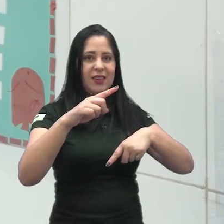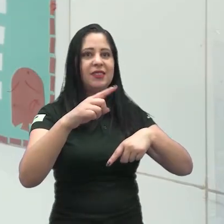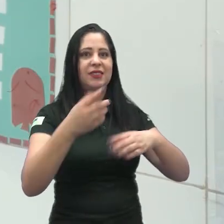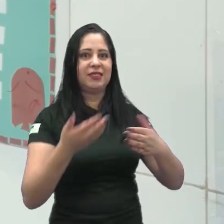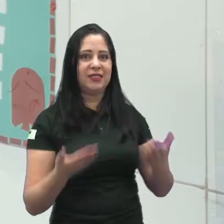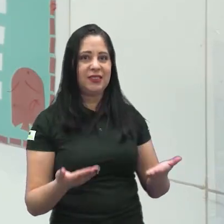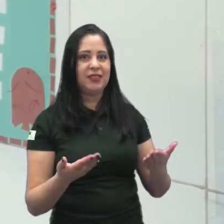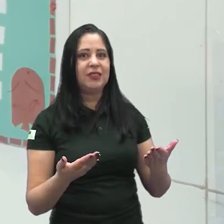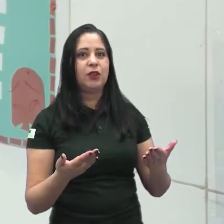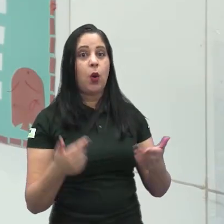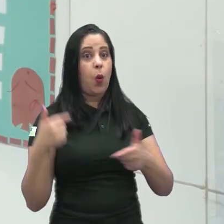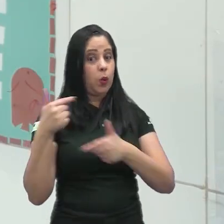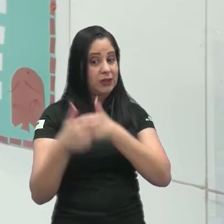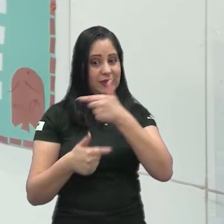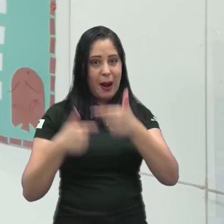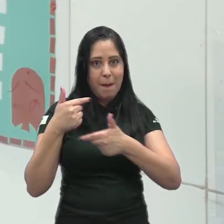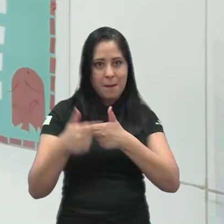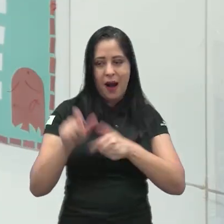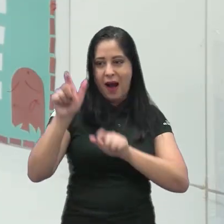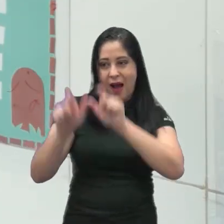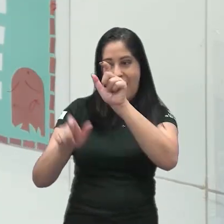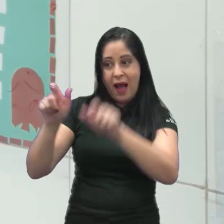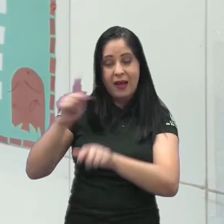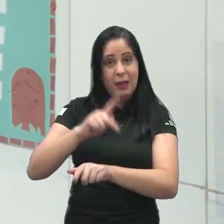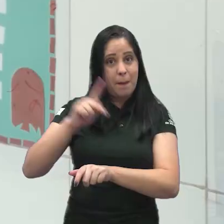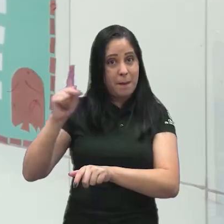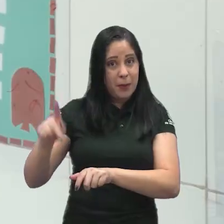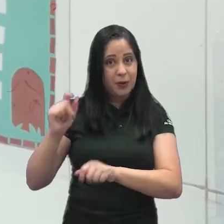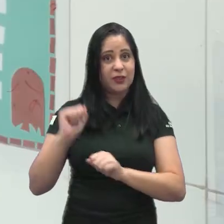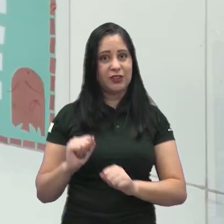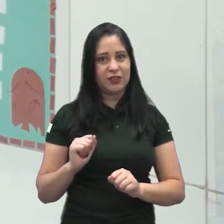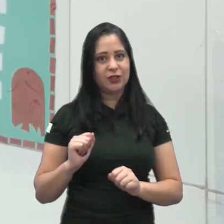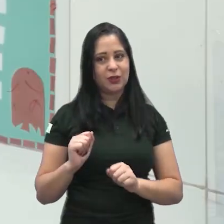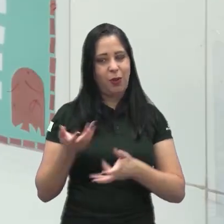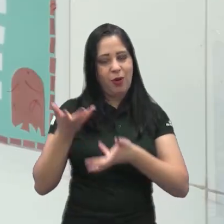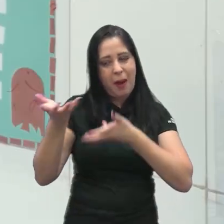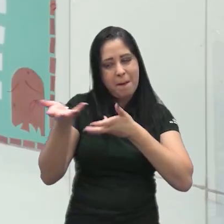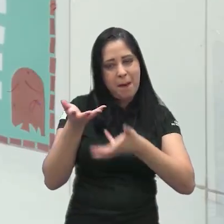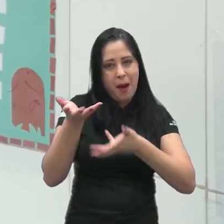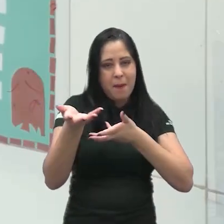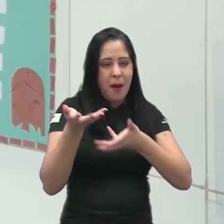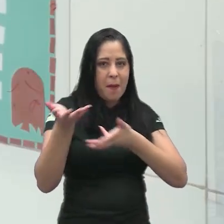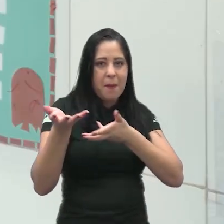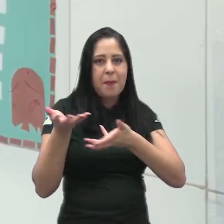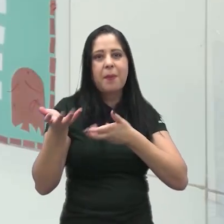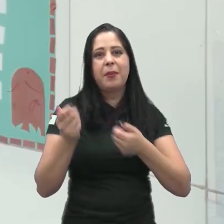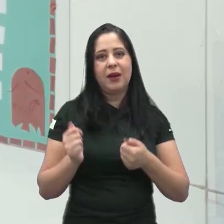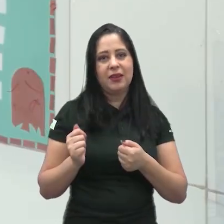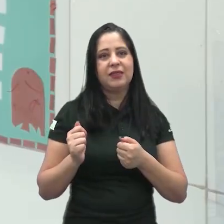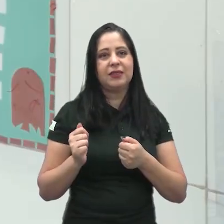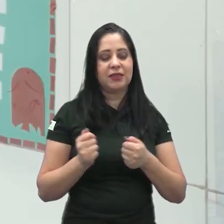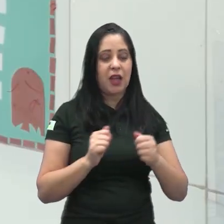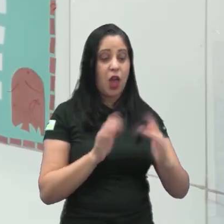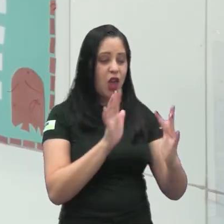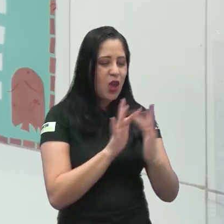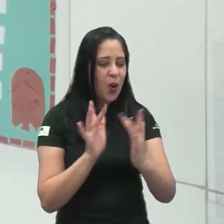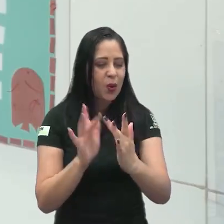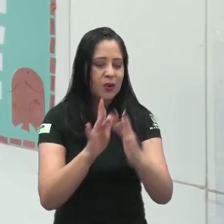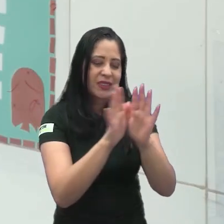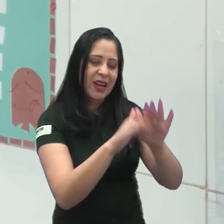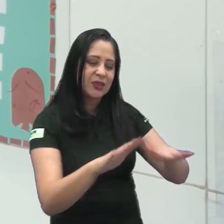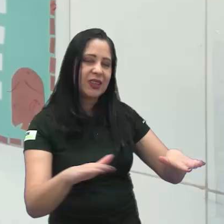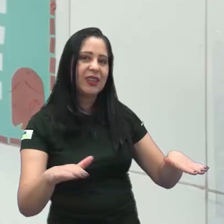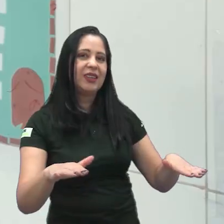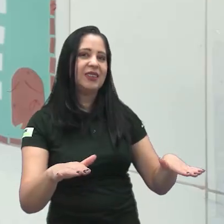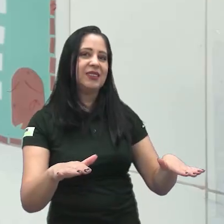ver o trabalho das outras professoras, né, o relacionamento que eu tive, o contato, esse primeiro contato, né, com as crianças, com a história do